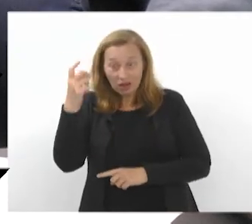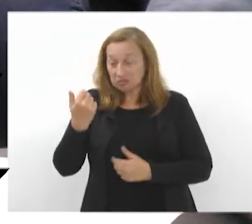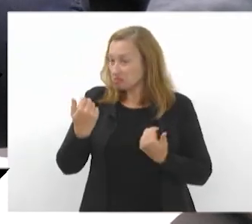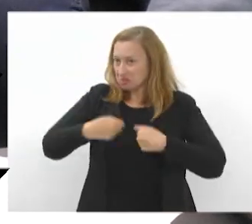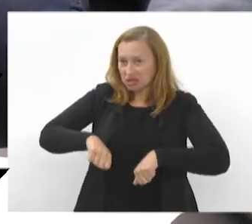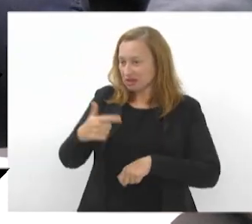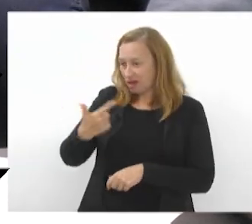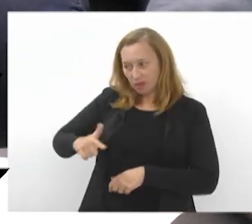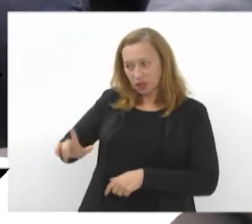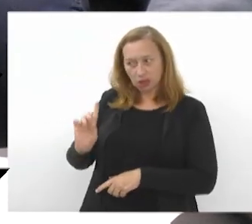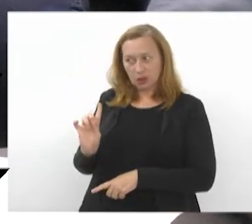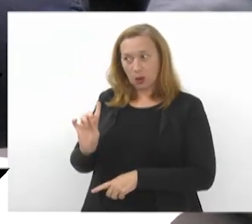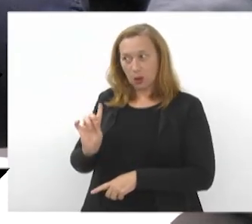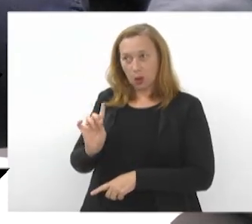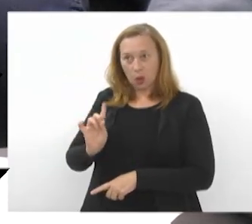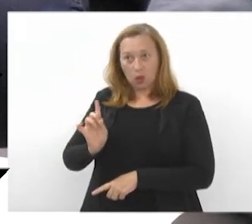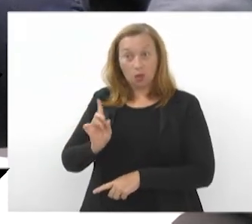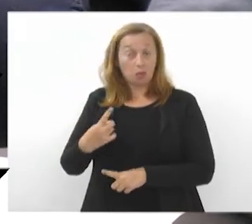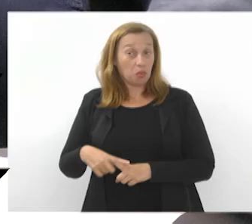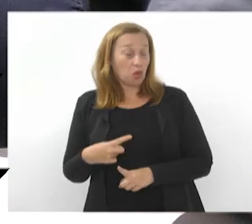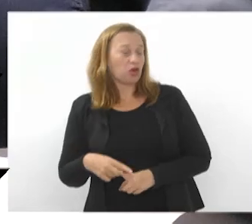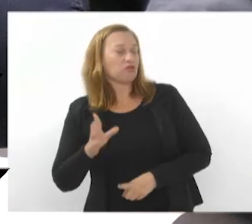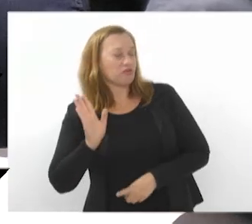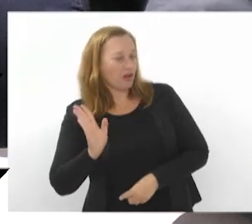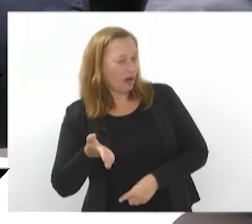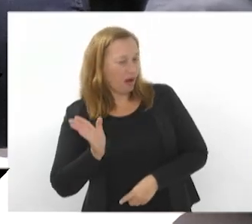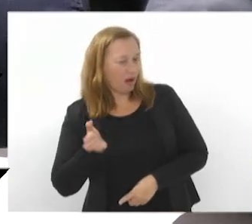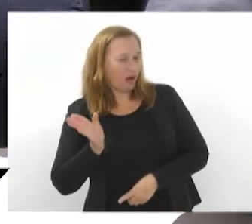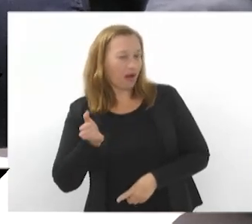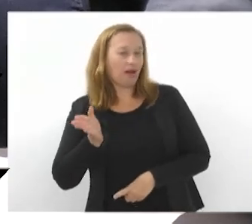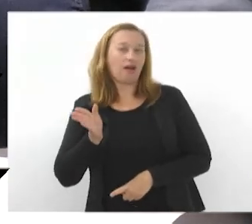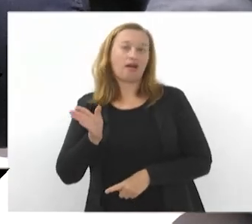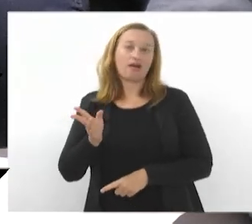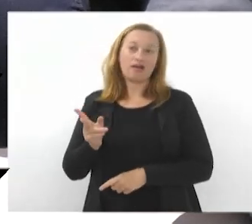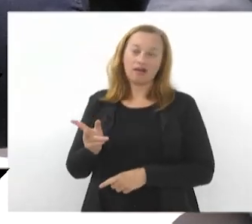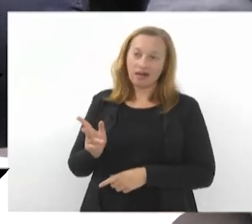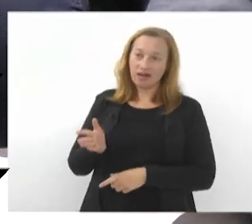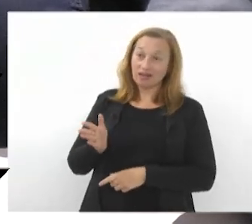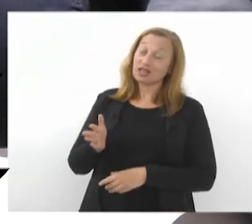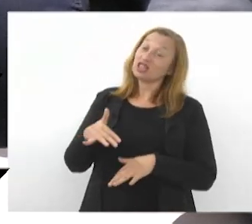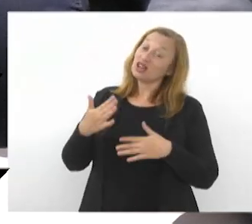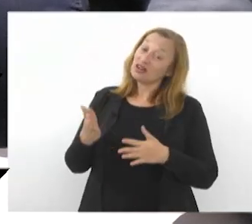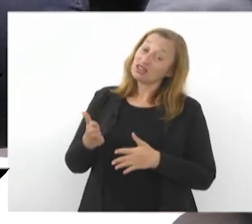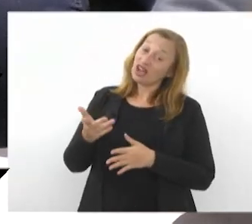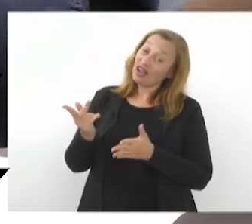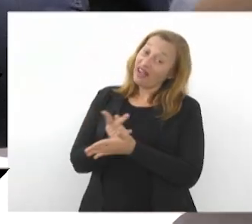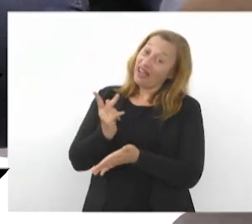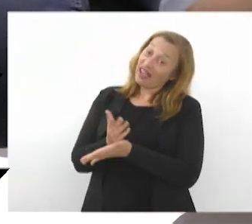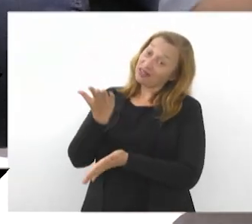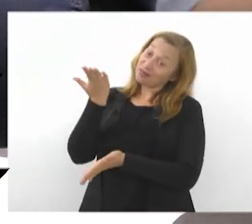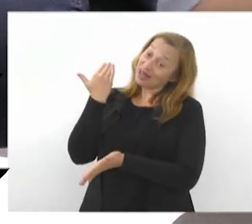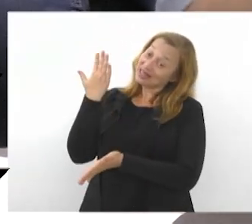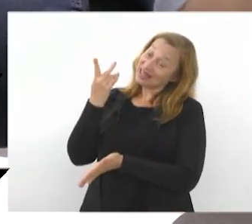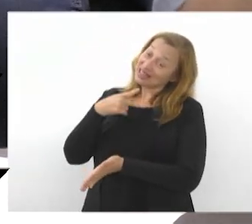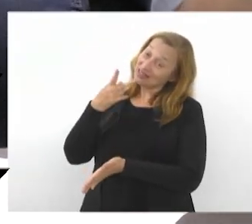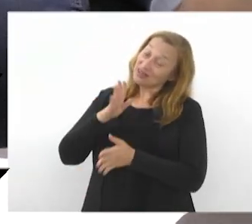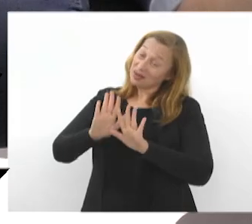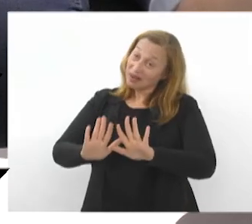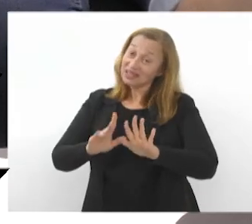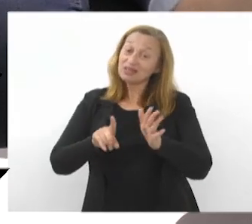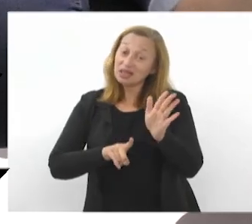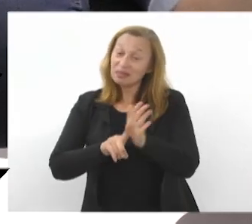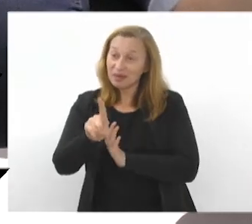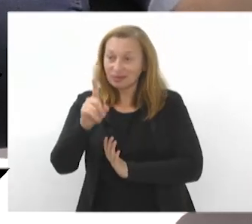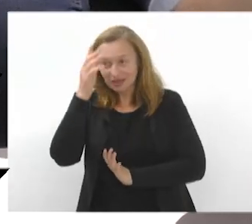Não vou repetir, até porque o escândalo já foi feito. E eu só queria